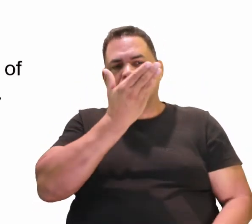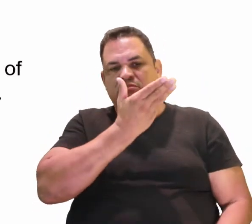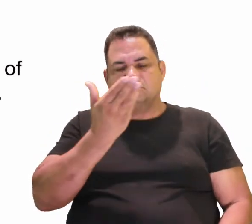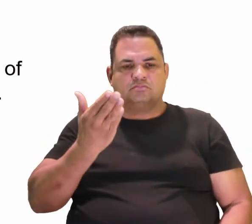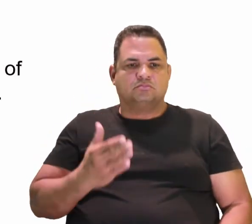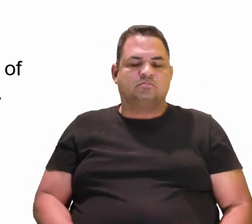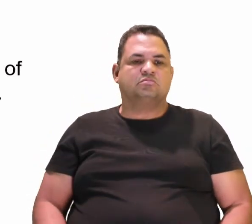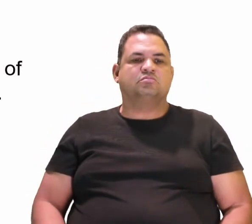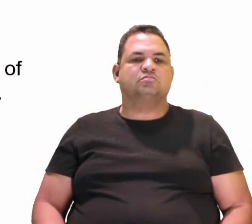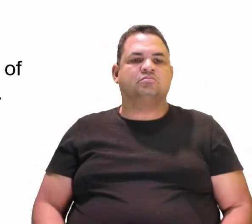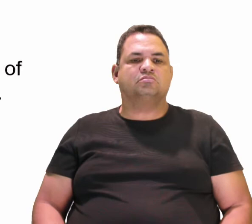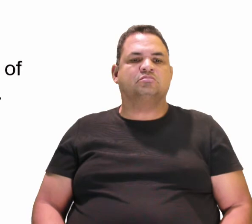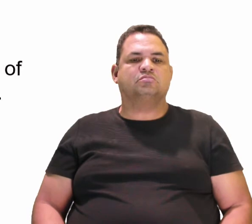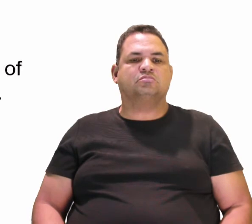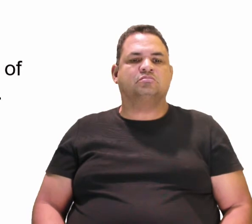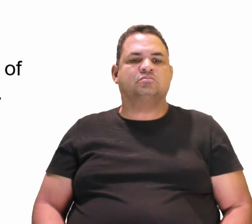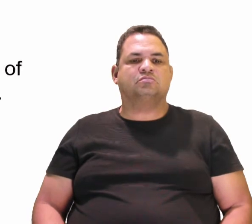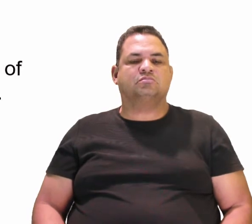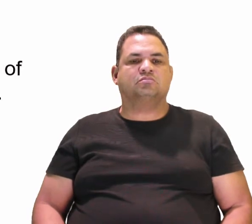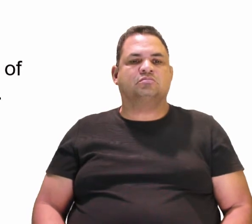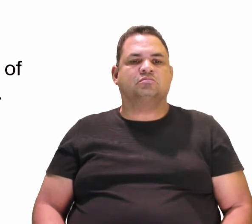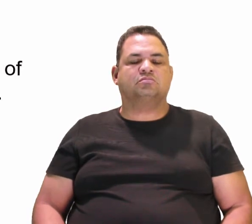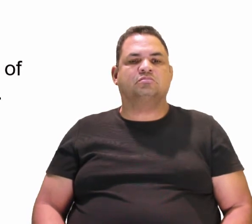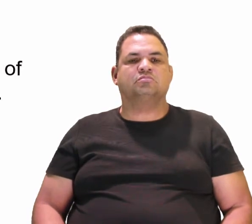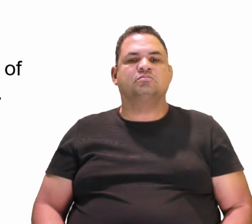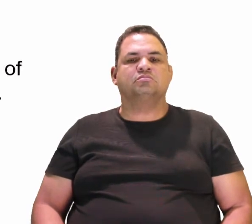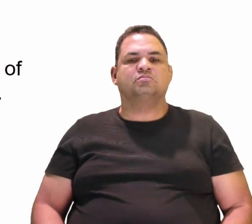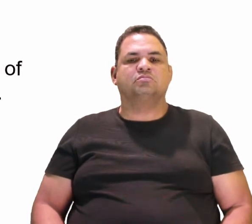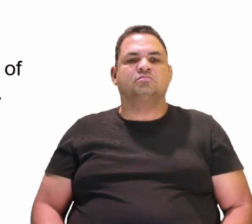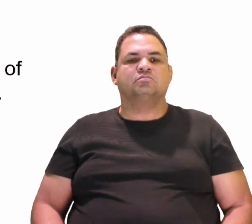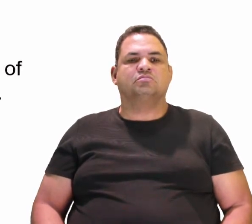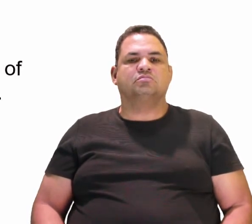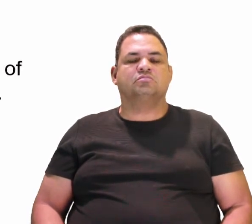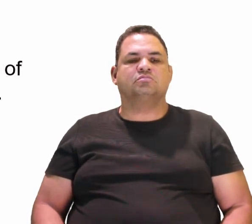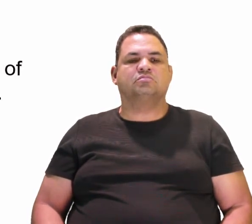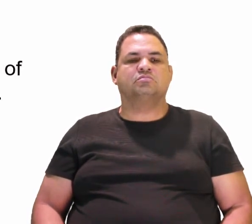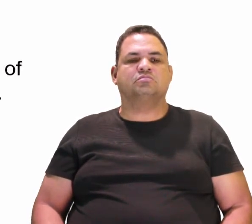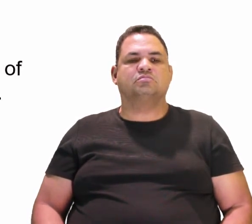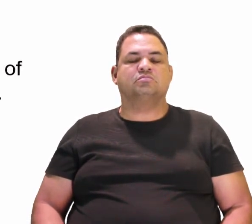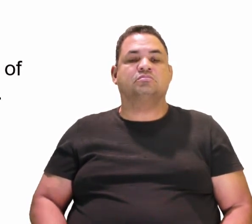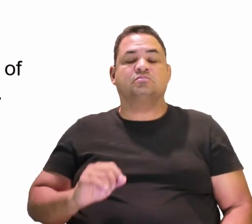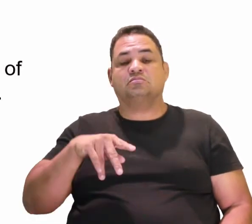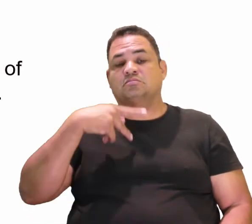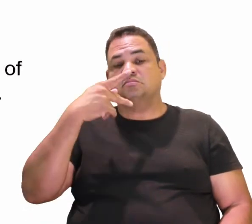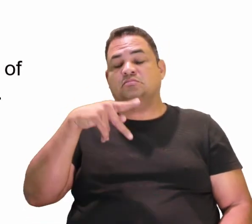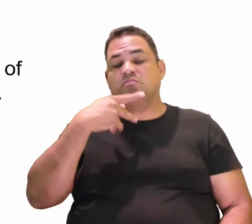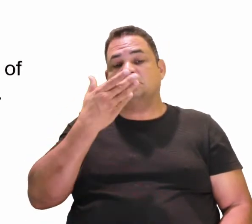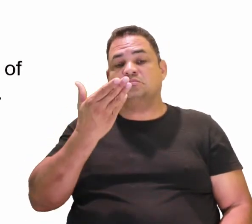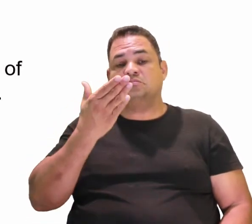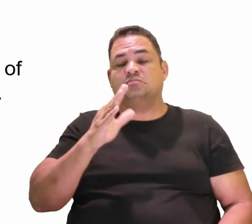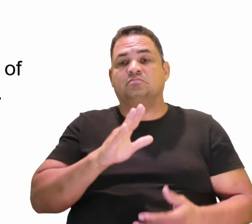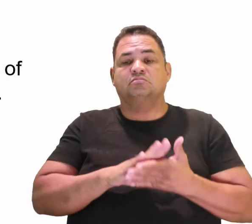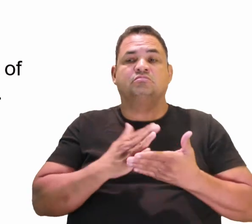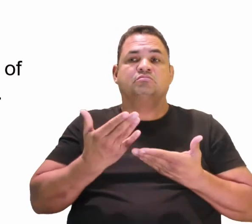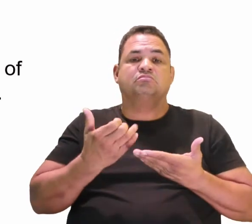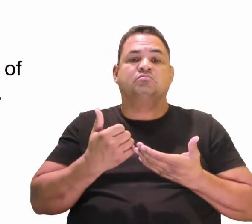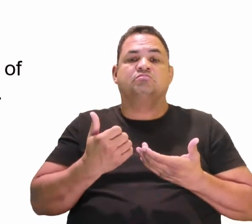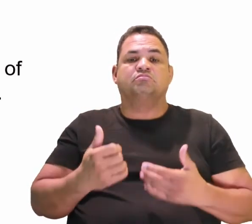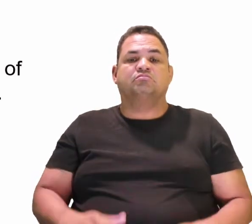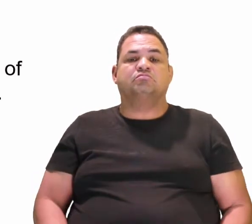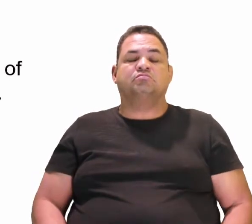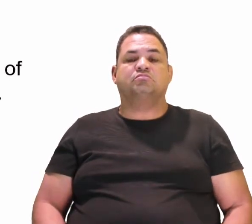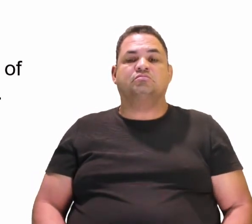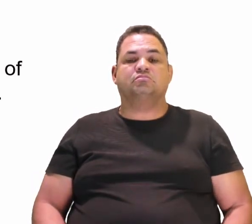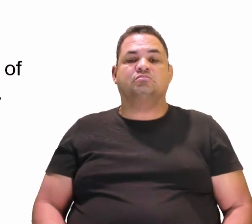pôster, que tem a frase Let's get physical, certo? Que fala sobre a questão de ficar aí